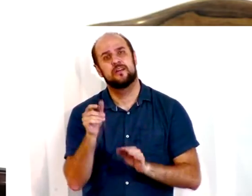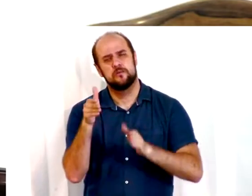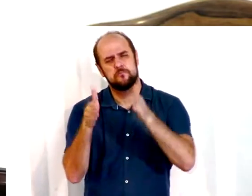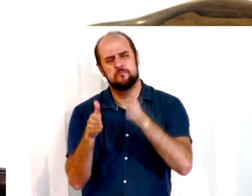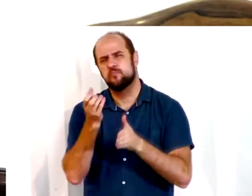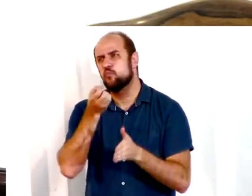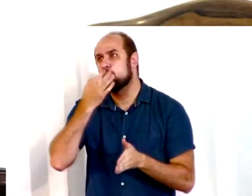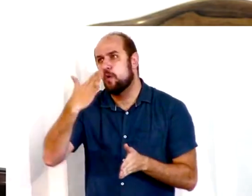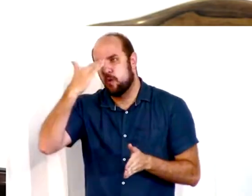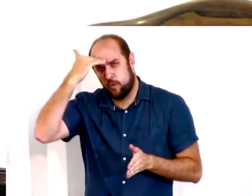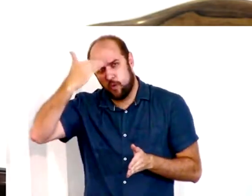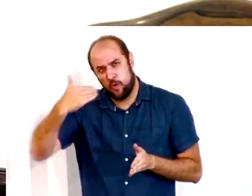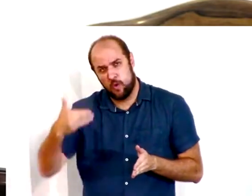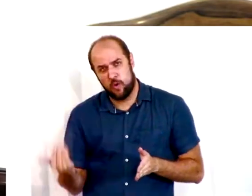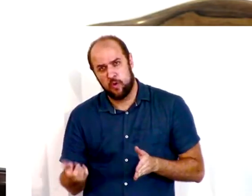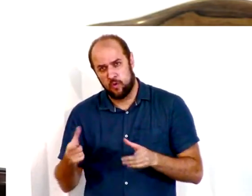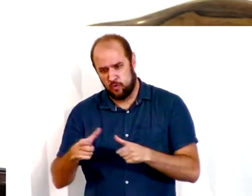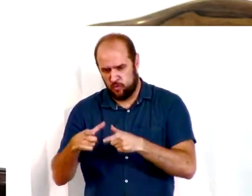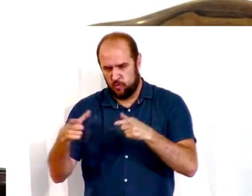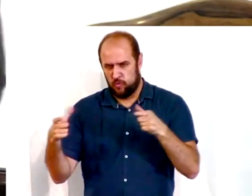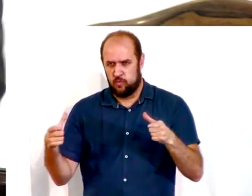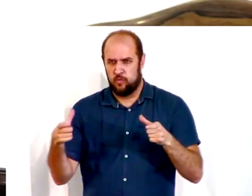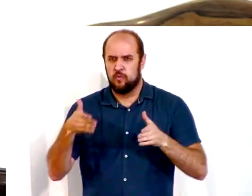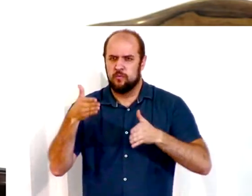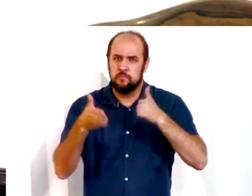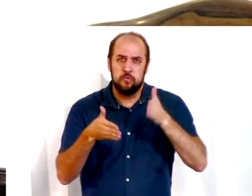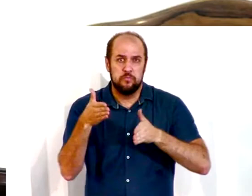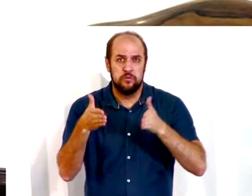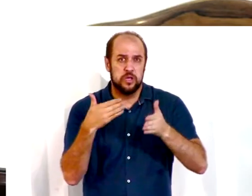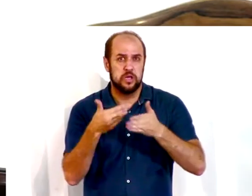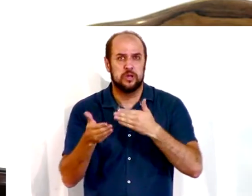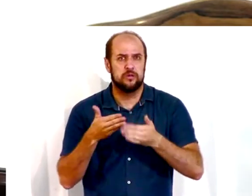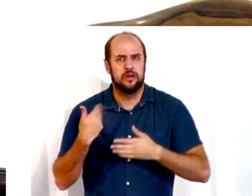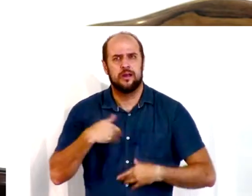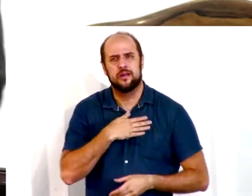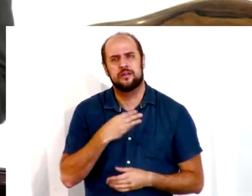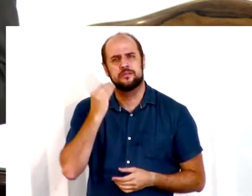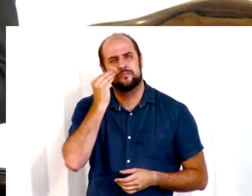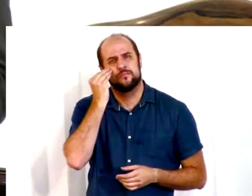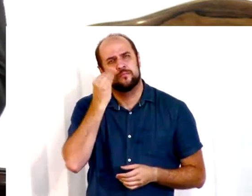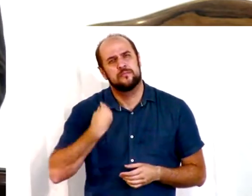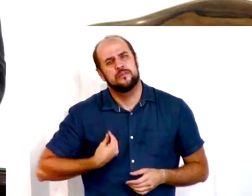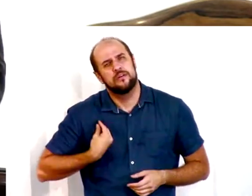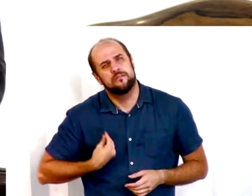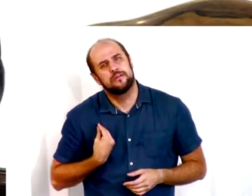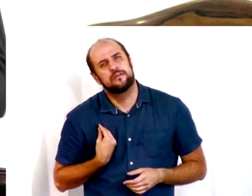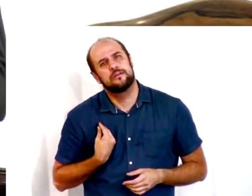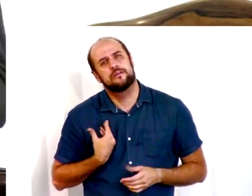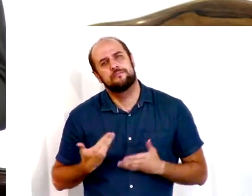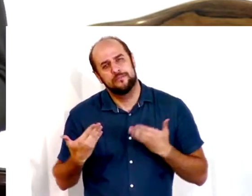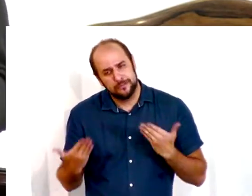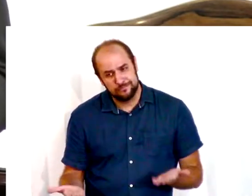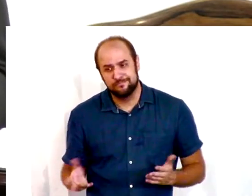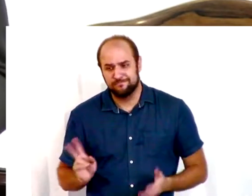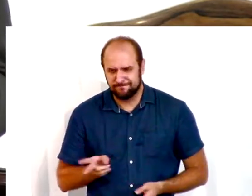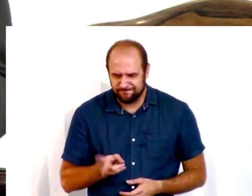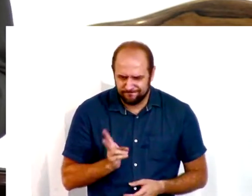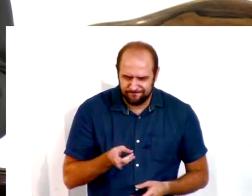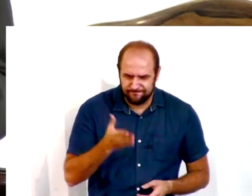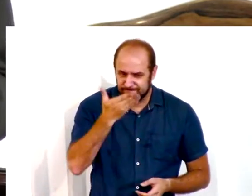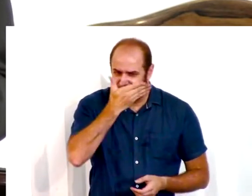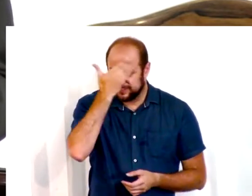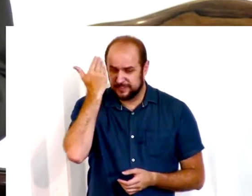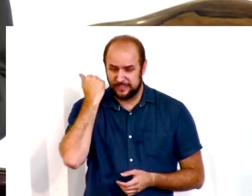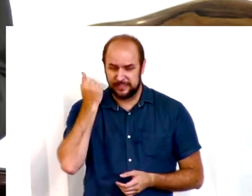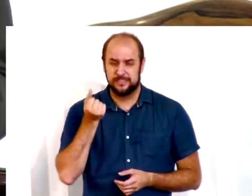de honra, de fartura e de abundância. Momentos esses que, quando nós estamos vivenciando nossa vida, nós, muitas das vezes,